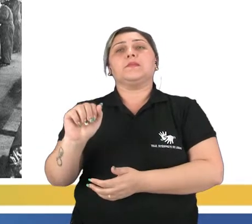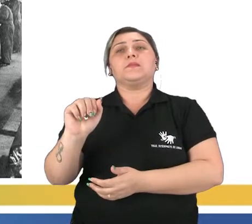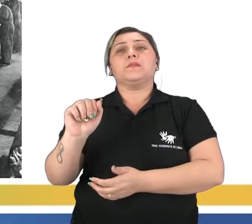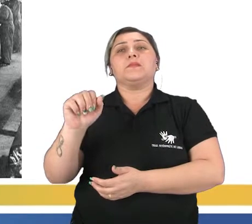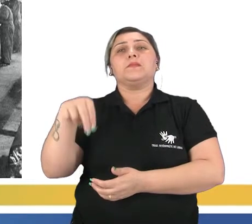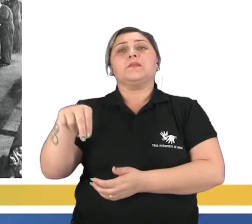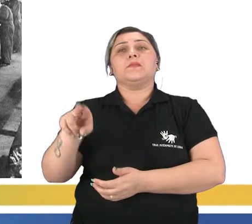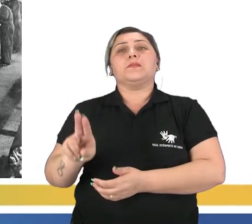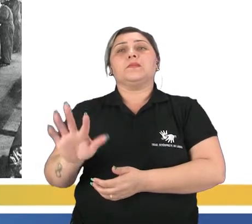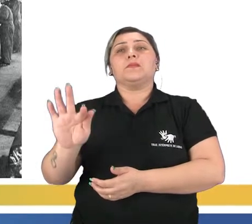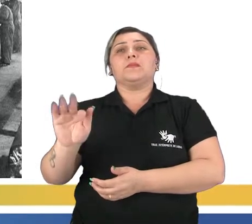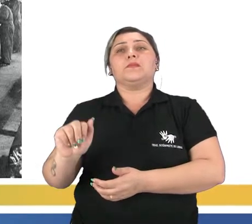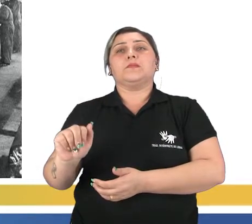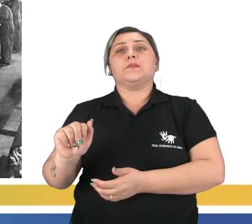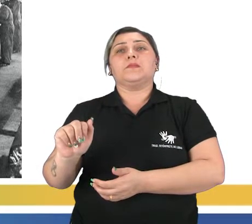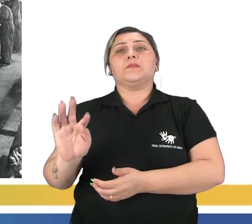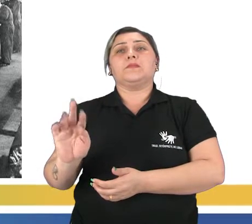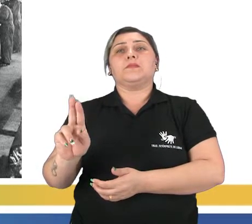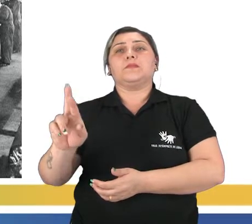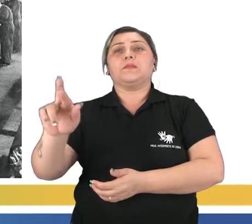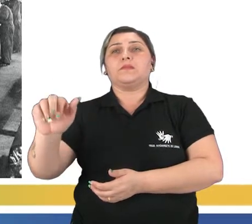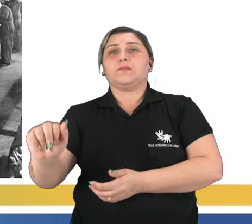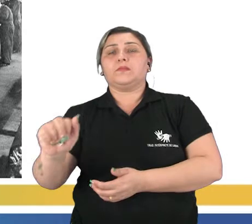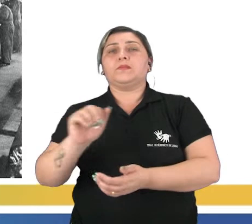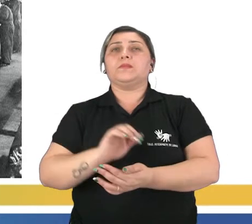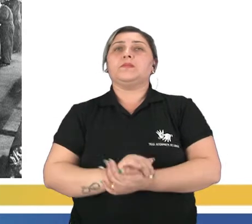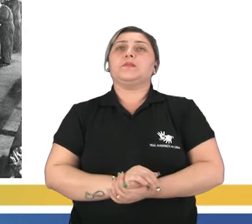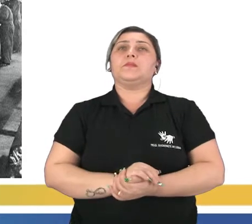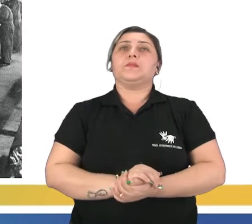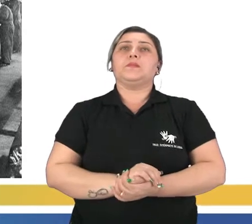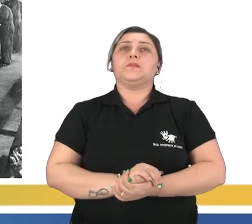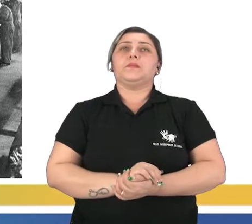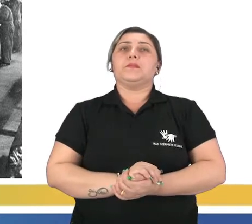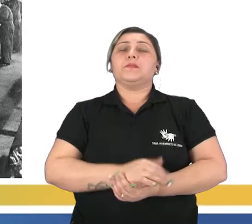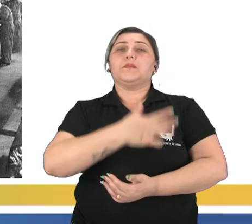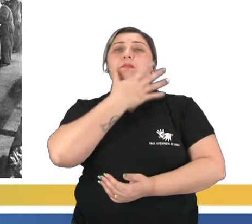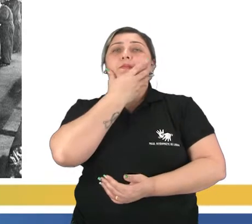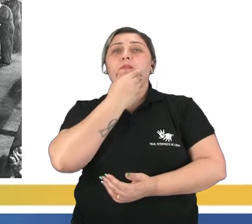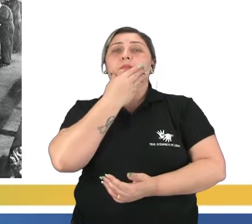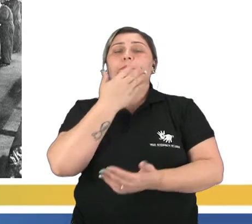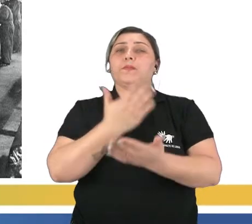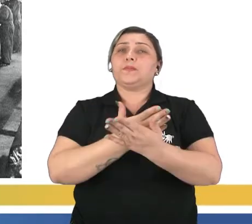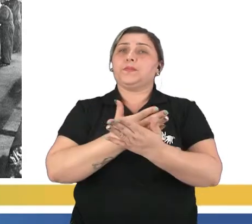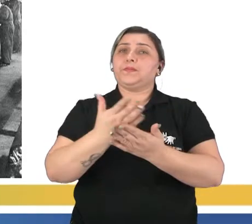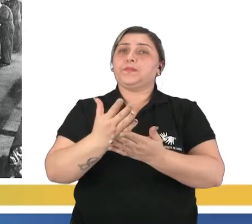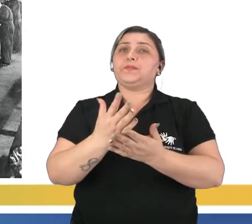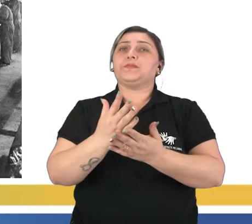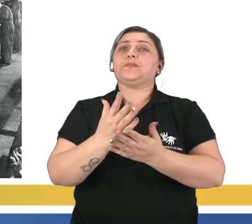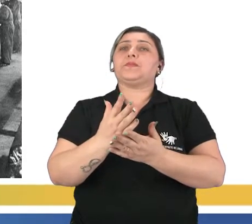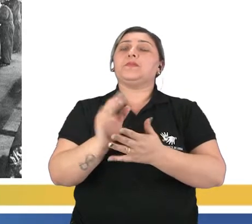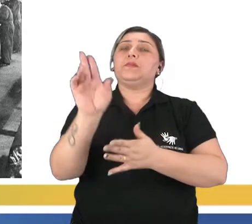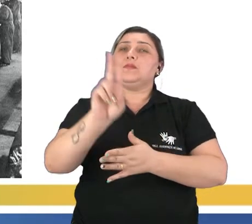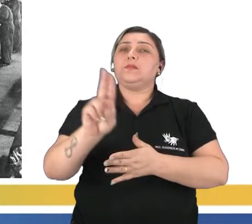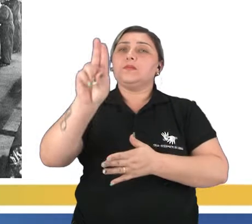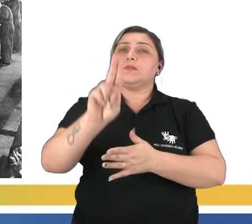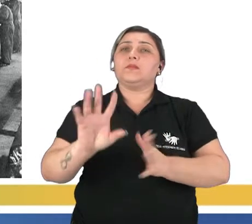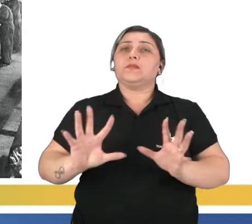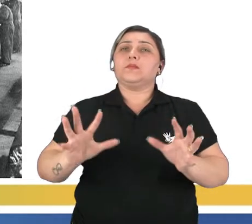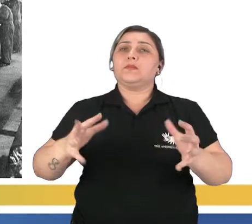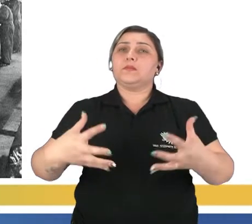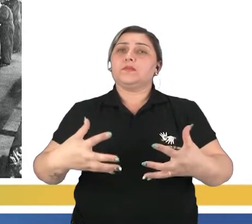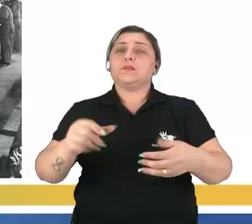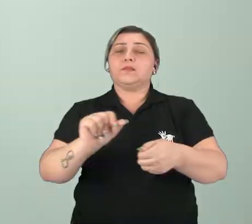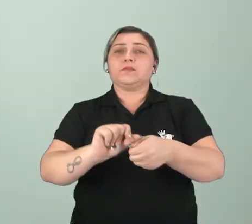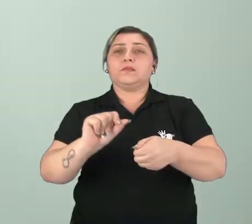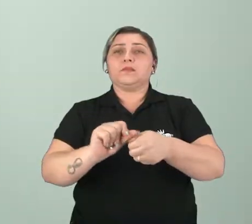desse processo artesanal a gente tem a manufatura, onde os homens vão começar a manusear máquinas para poder